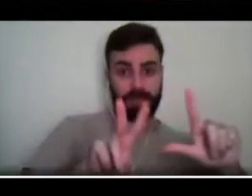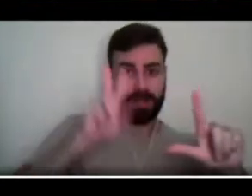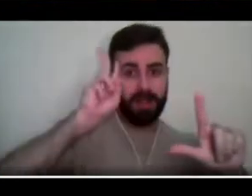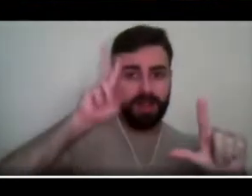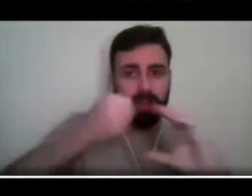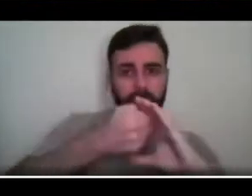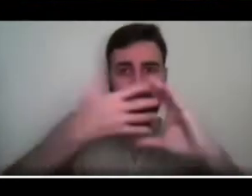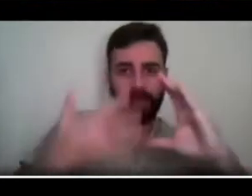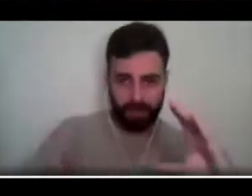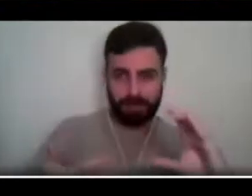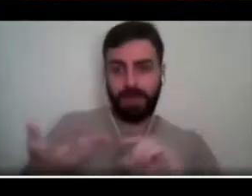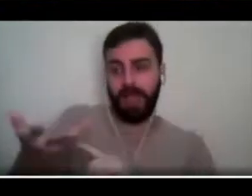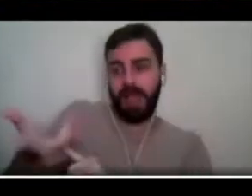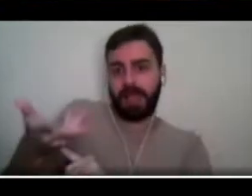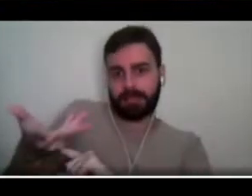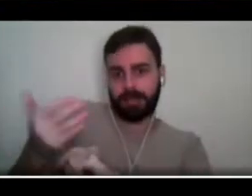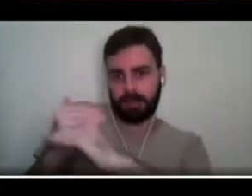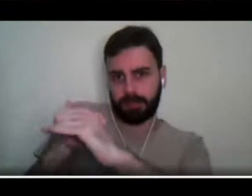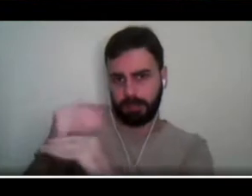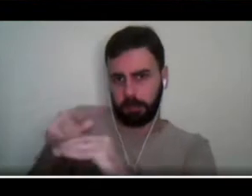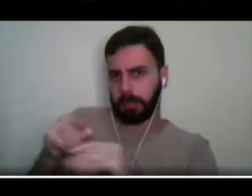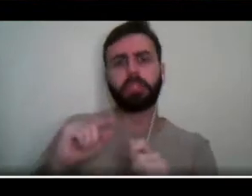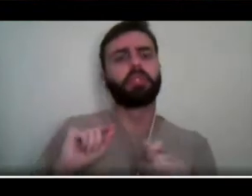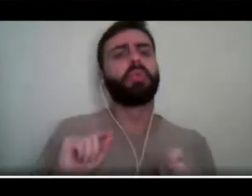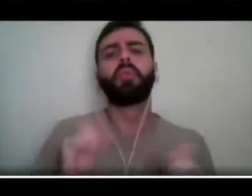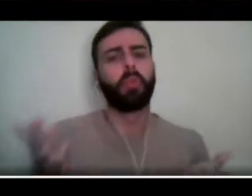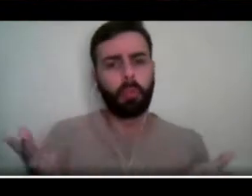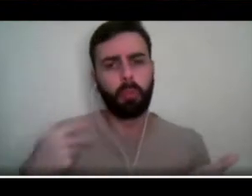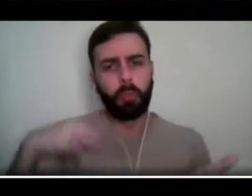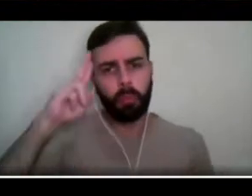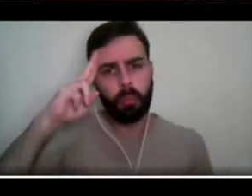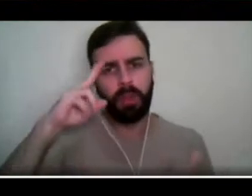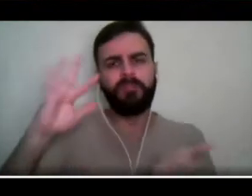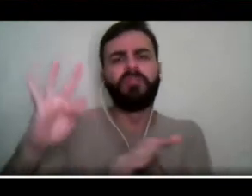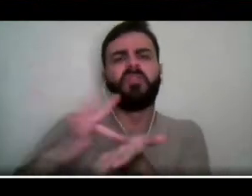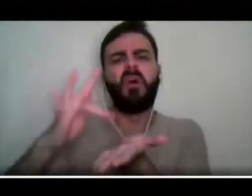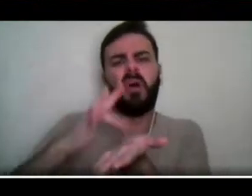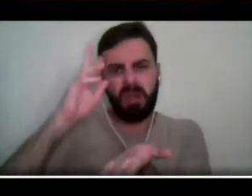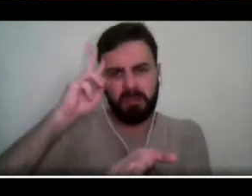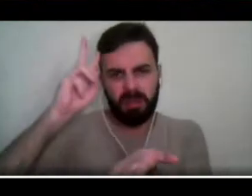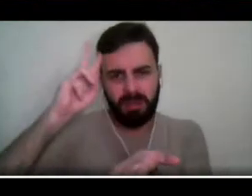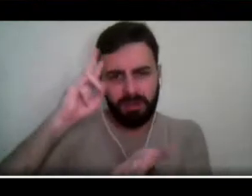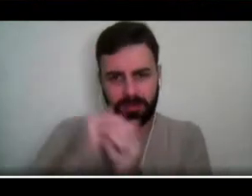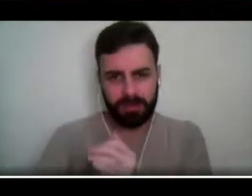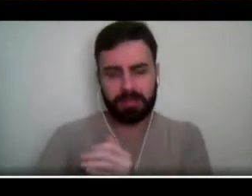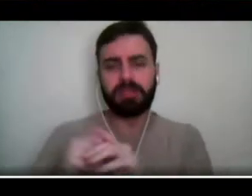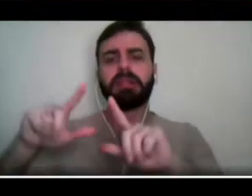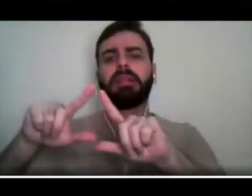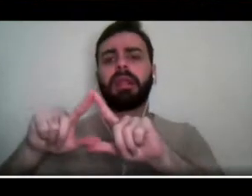definição de aceleração média, que é simplesmente, né, um